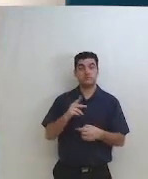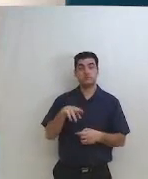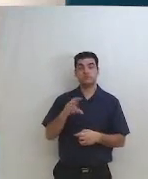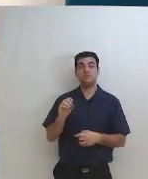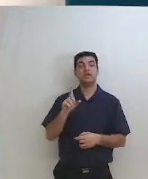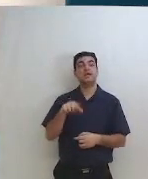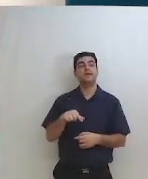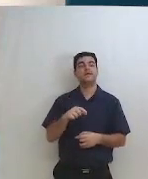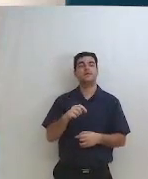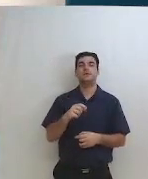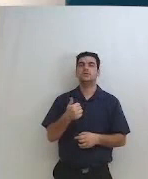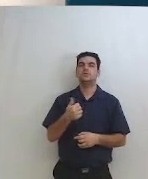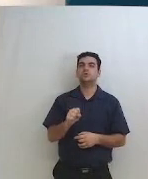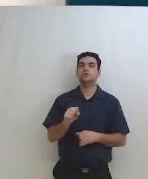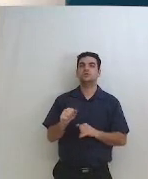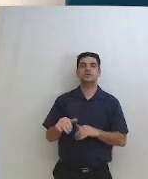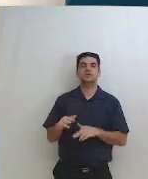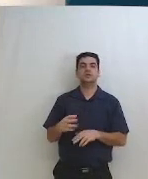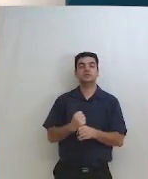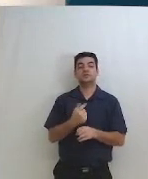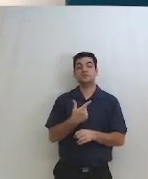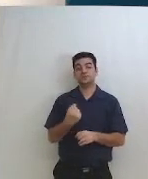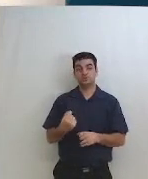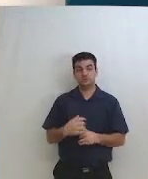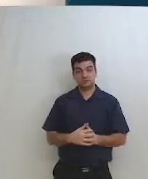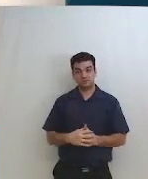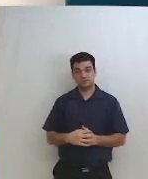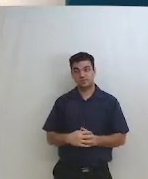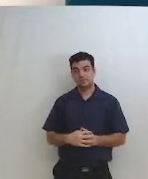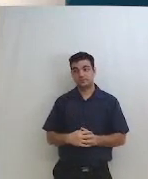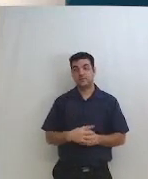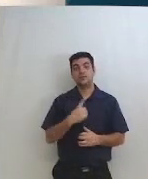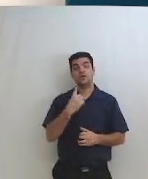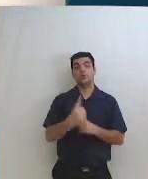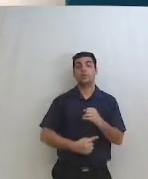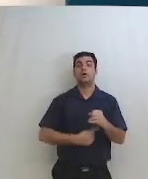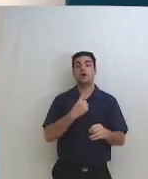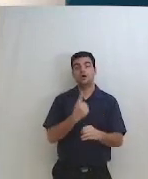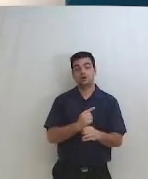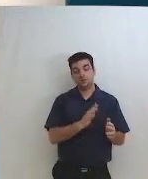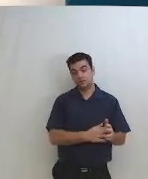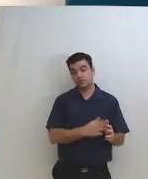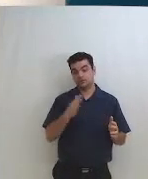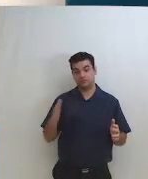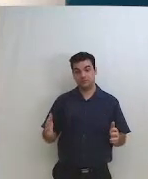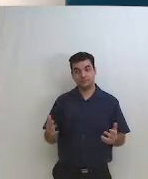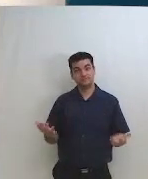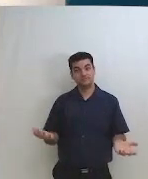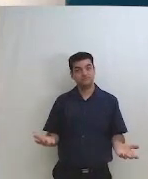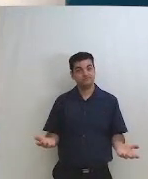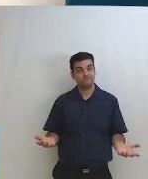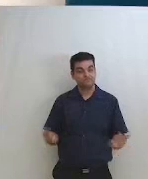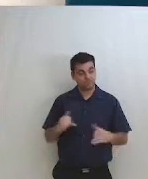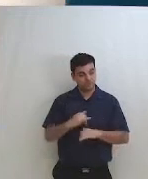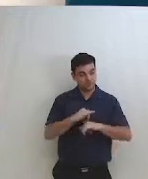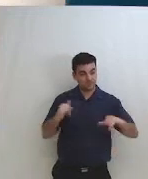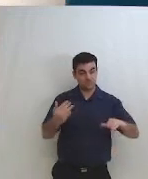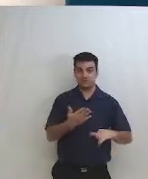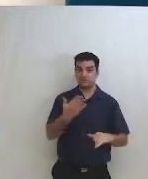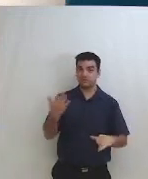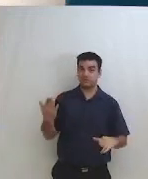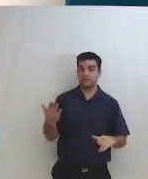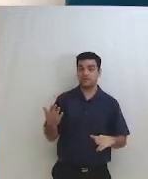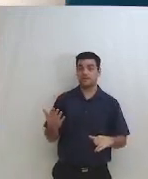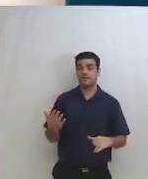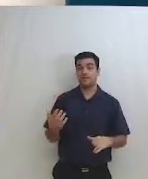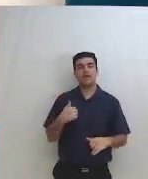de setembro de 2020. Nós temos um ano. E eu queria dizer, nobre ministro relator, que uma coisa me chamou a